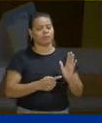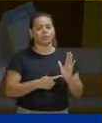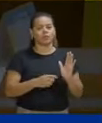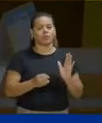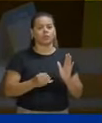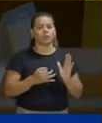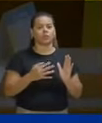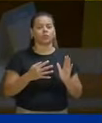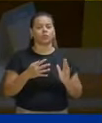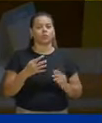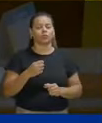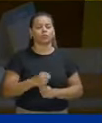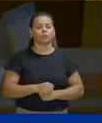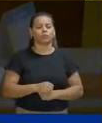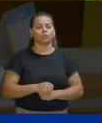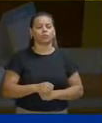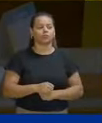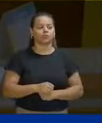proferidos.